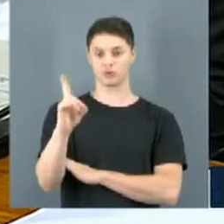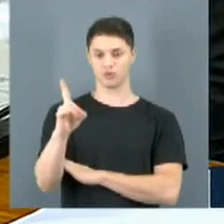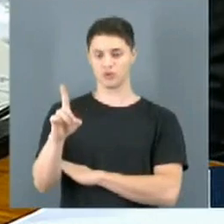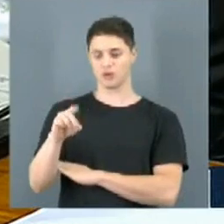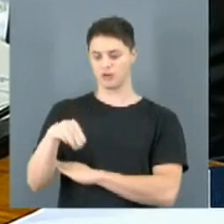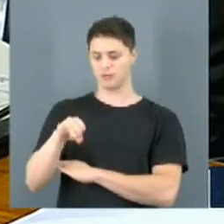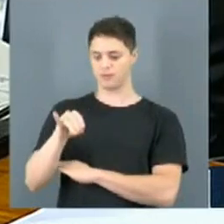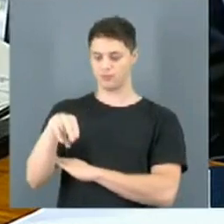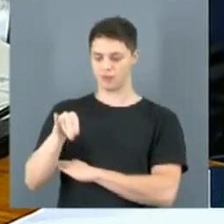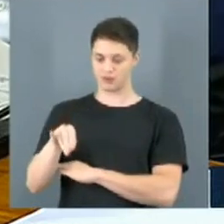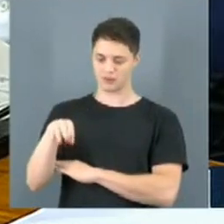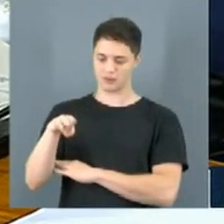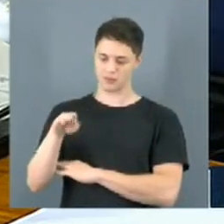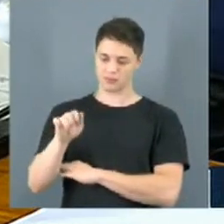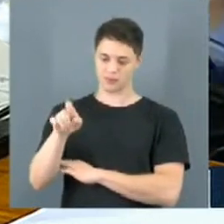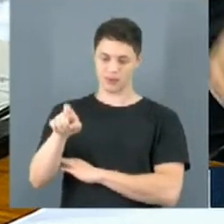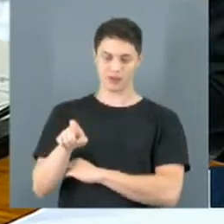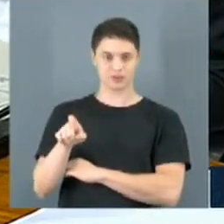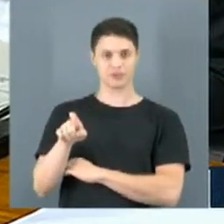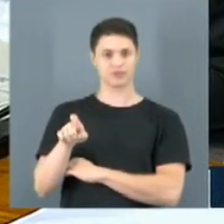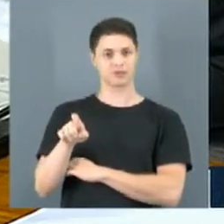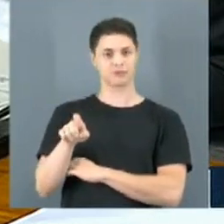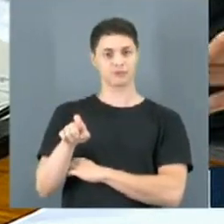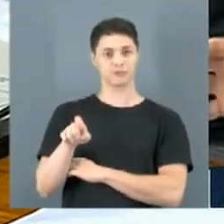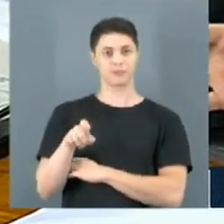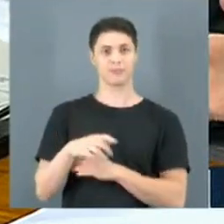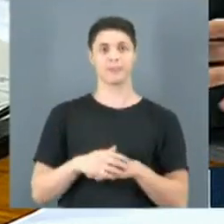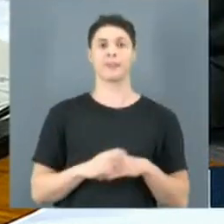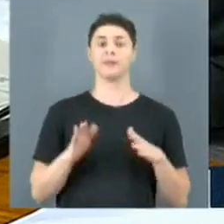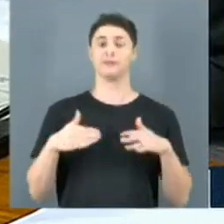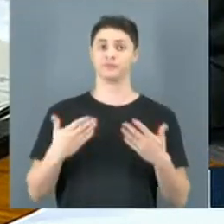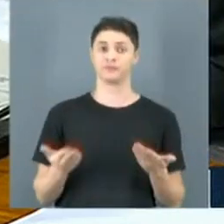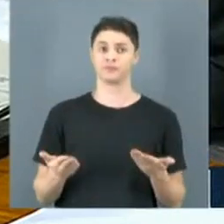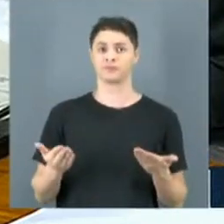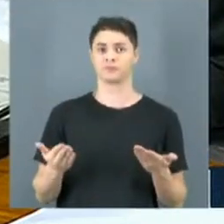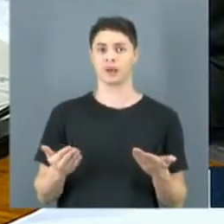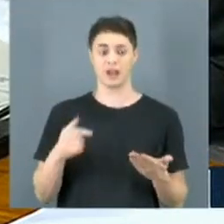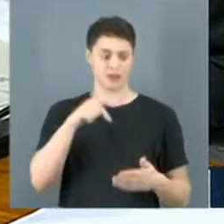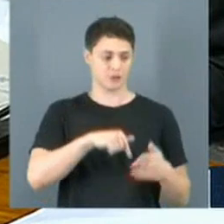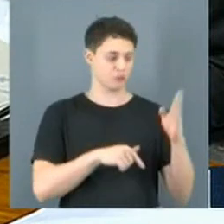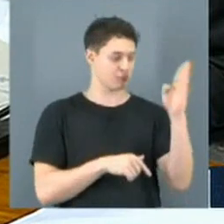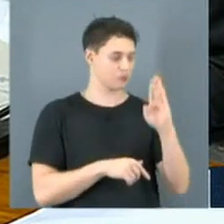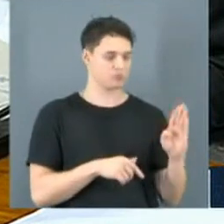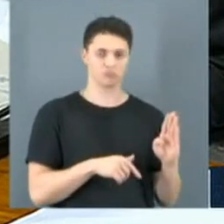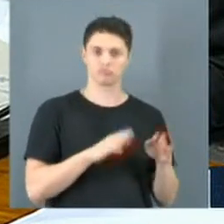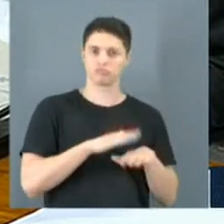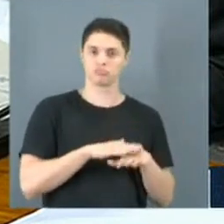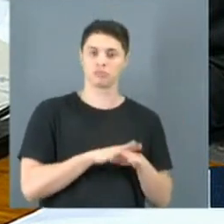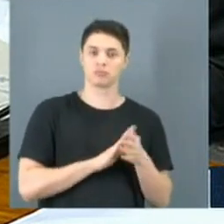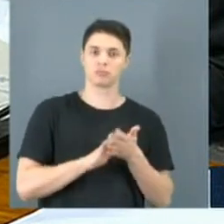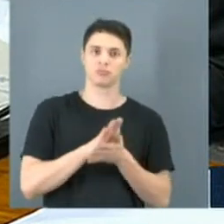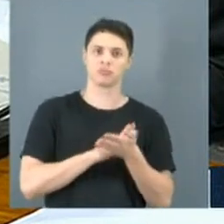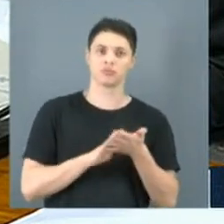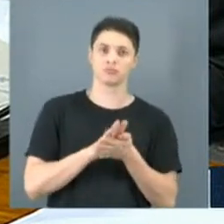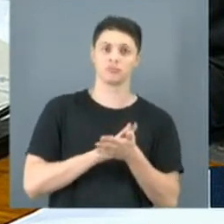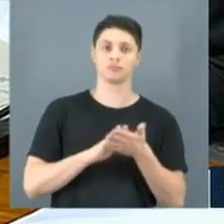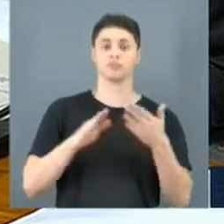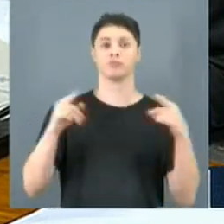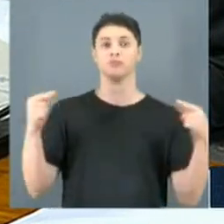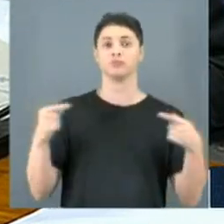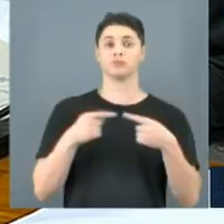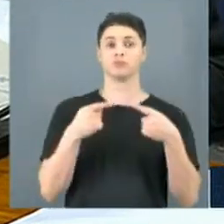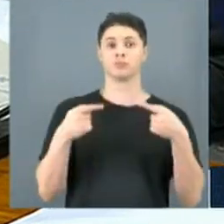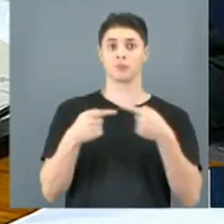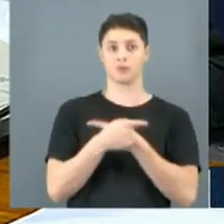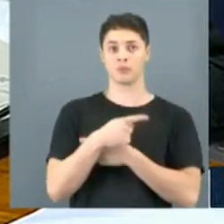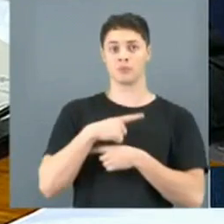versão chinesa da OpenAI. Enquanto isso, nenhuma sinalização foi feita pelo governo brasileiro. Em paralelo, um